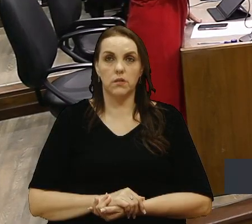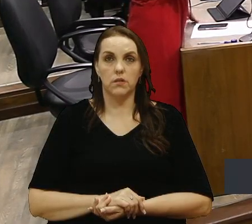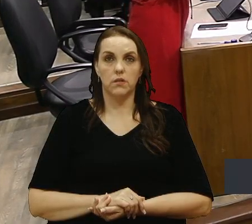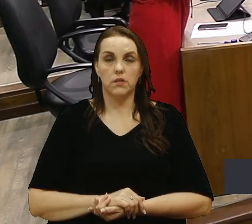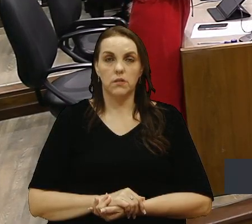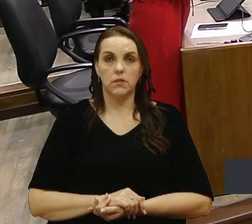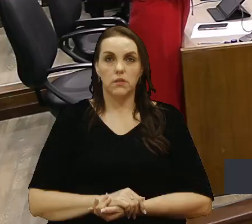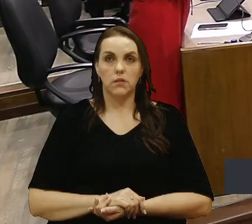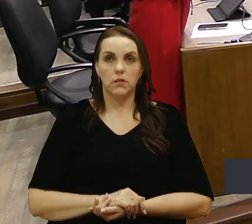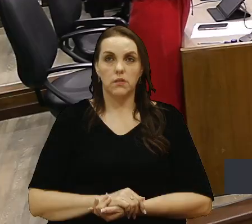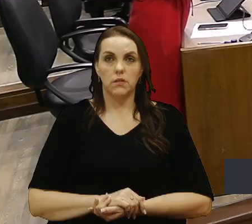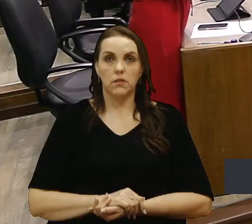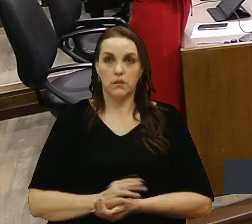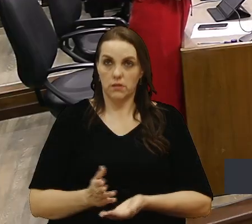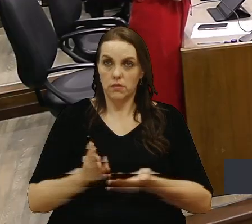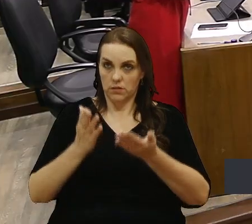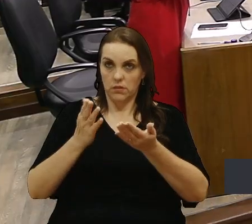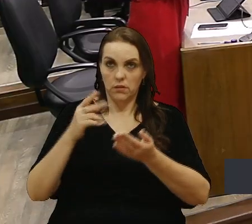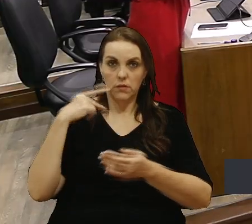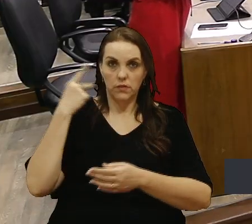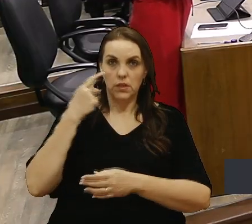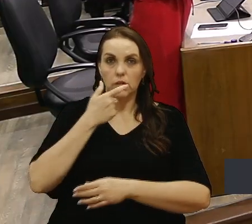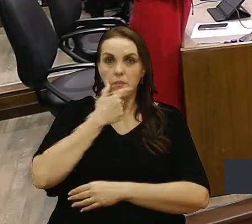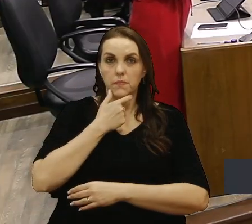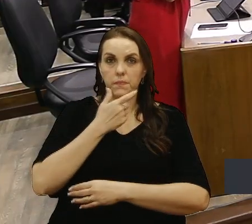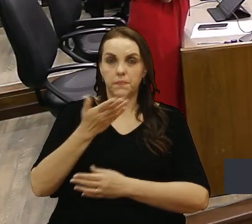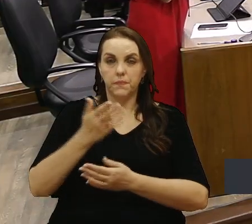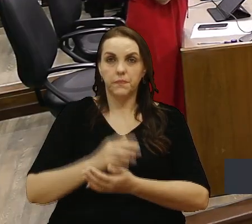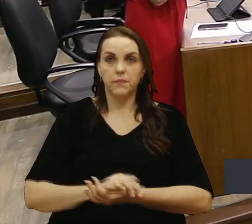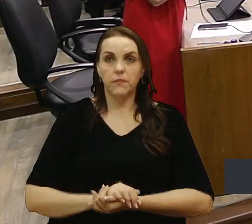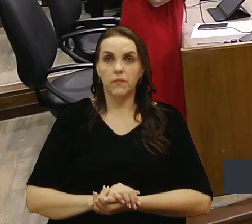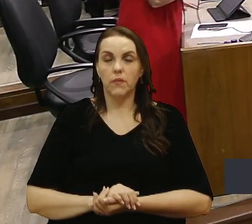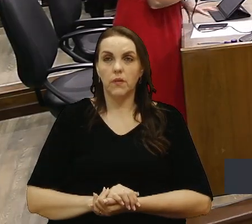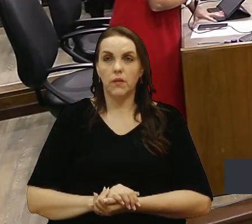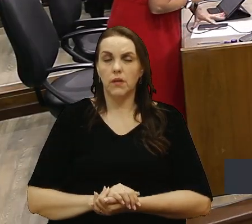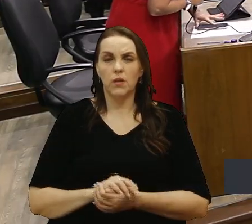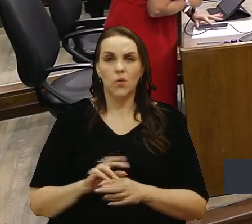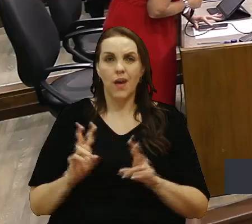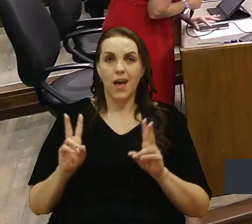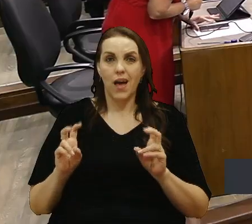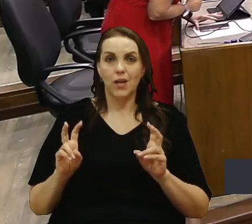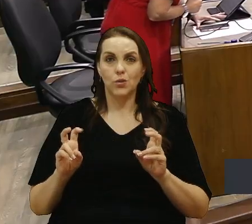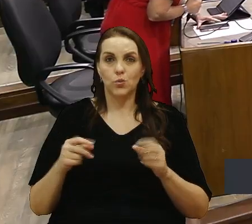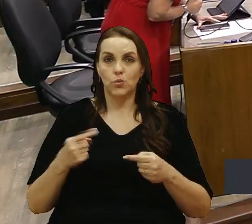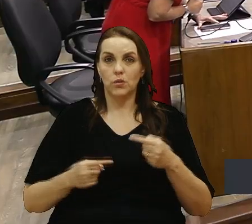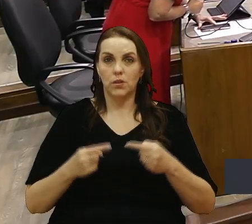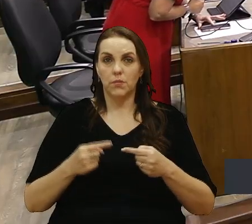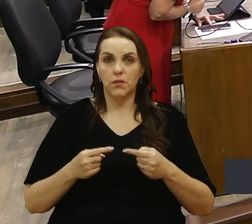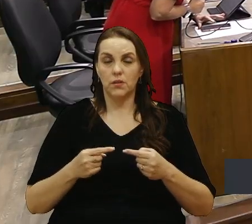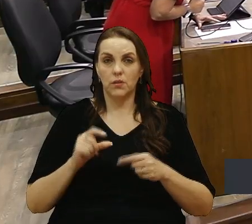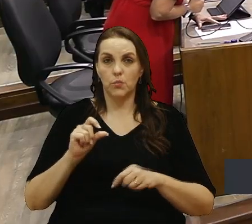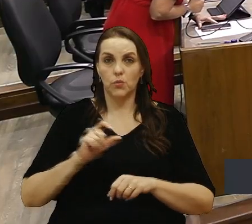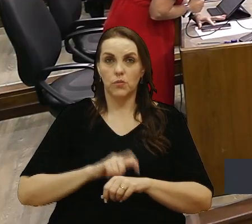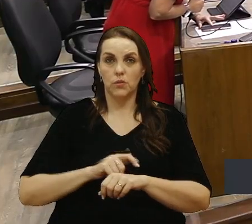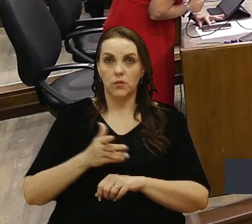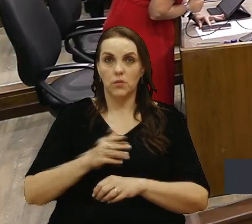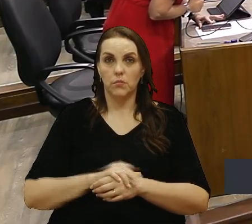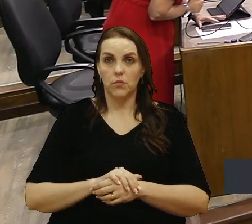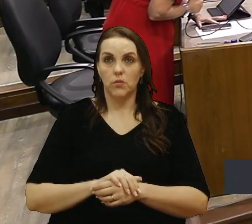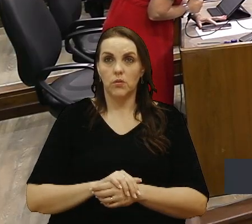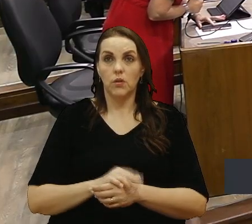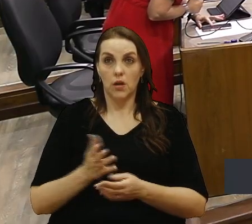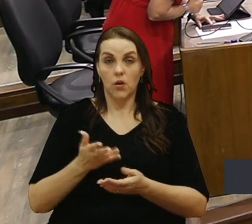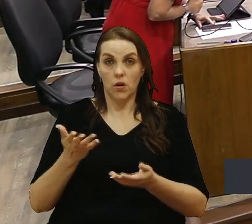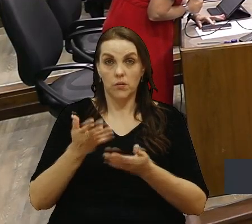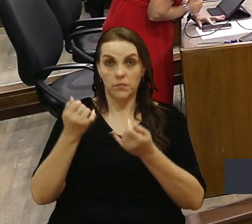Pode, sua parte, vereador. Muito rapidamente, não tem muito a ver com o assunto que a gente estava debatendo há pouco aqui, mas eu não poderia deixar de me